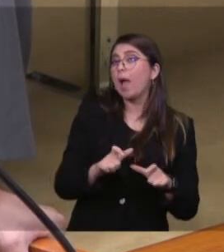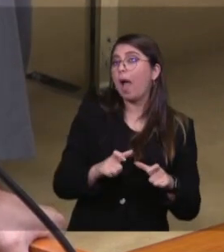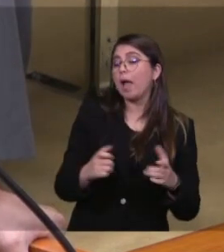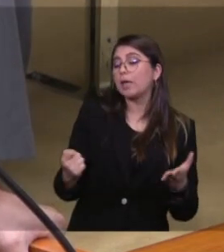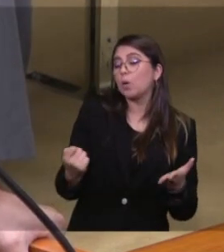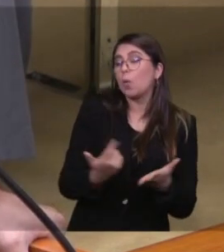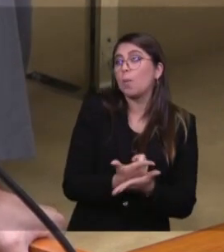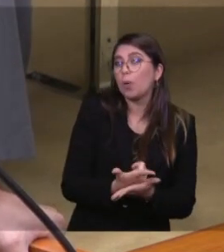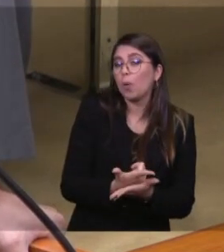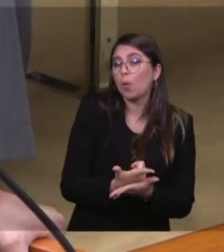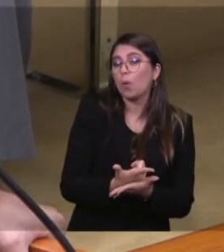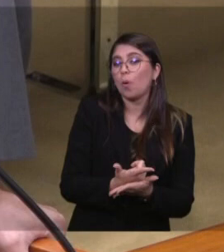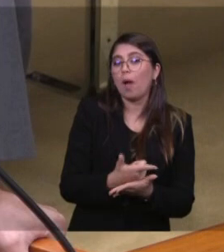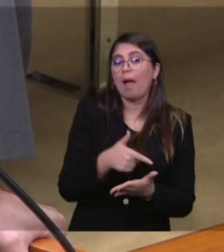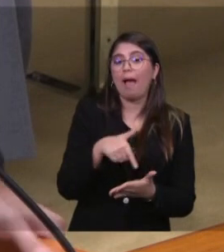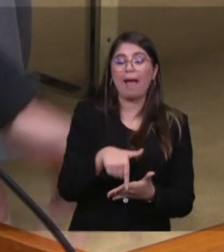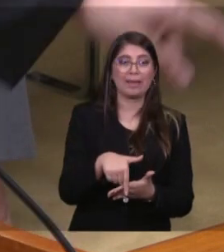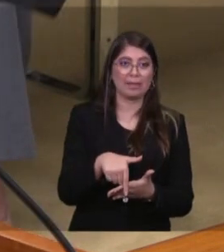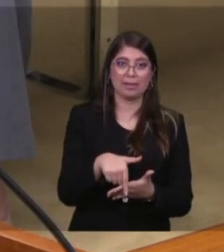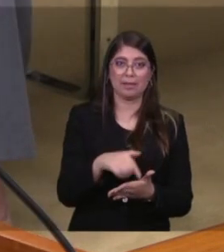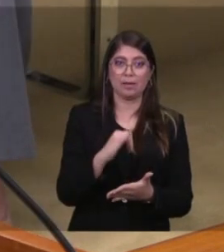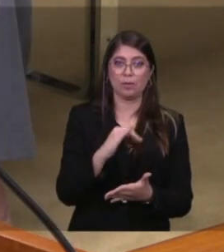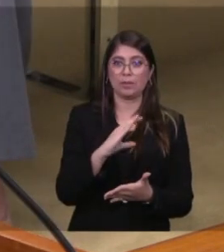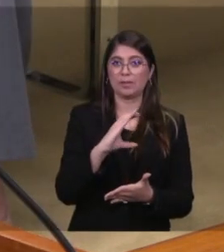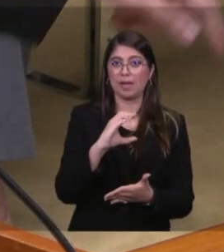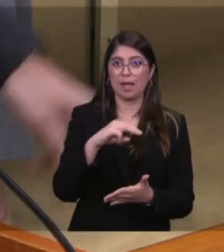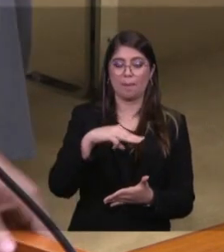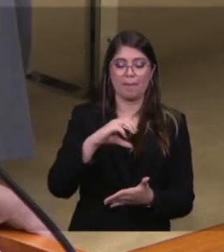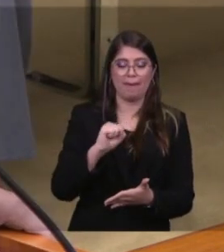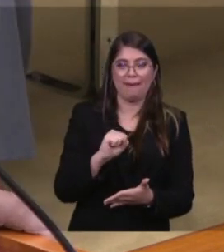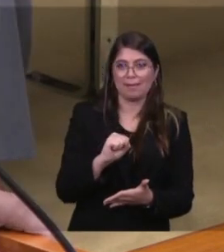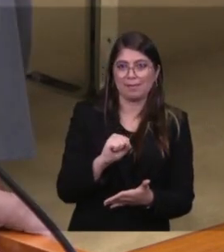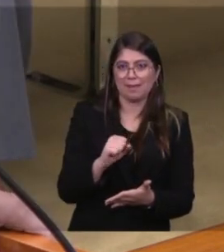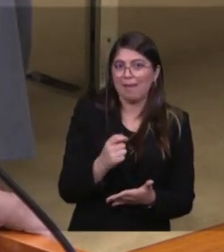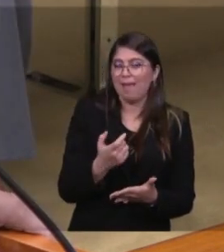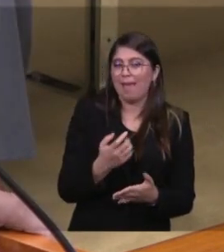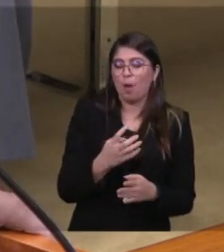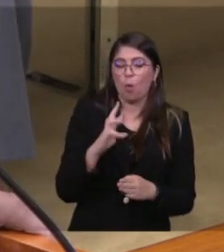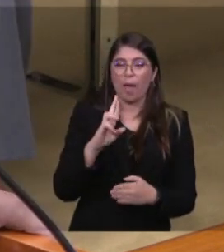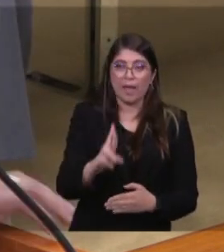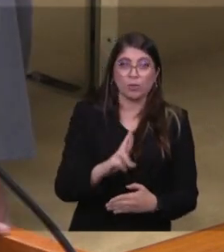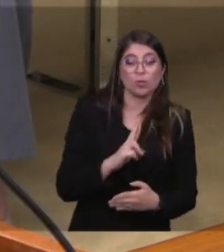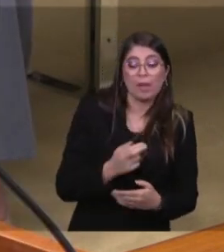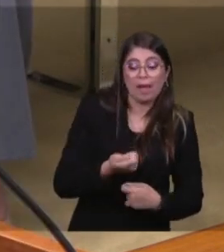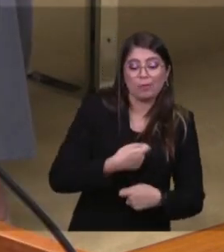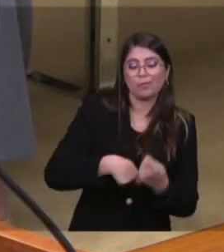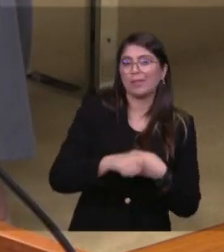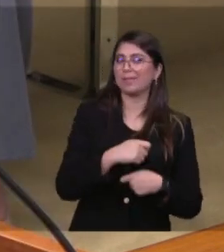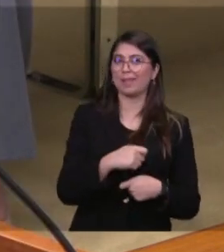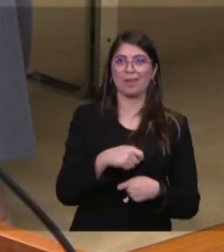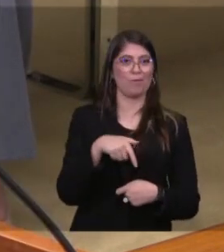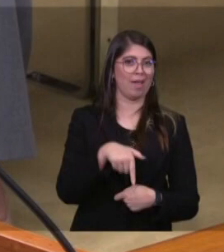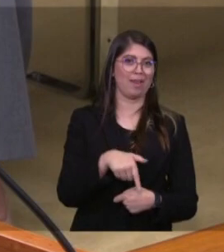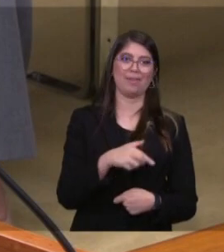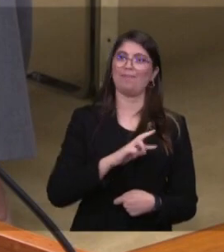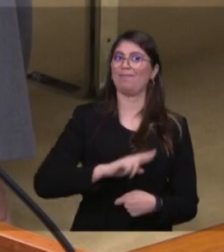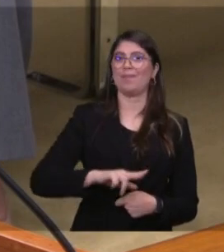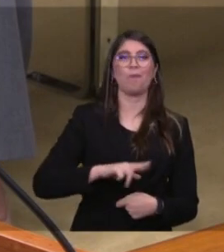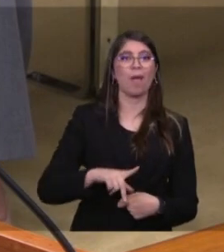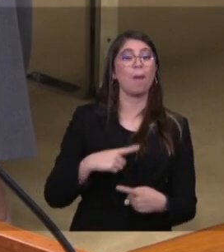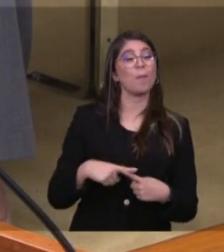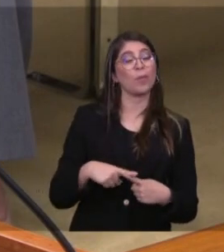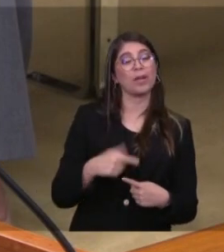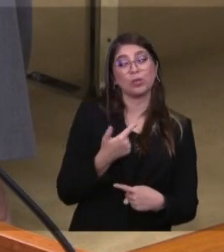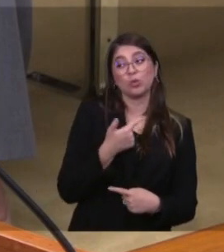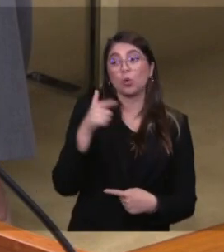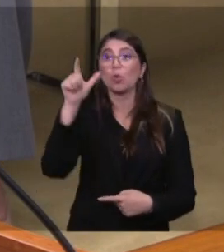o produto não terá fruto dessa operação que ocorre lá. Todo o resultado financeiro, o resultado econômico,